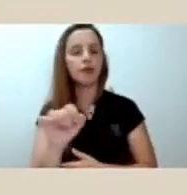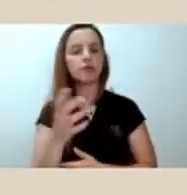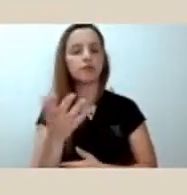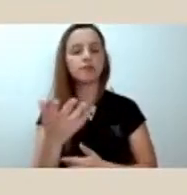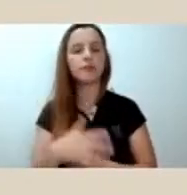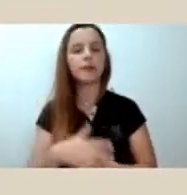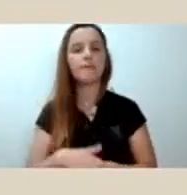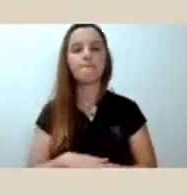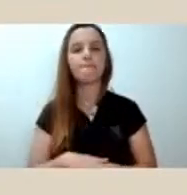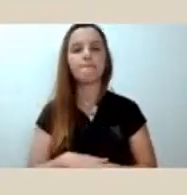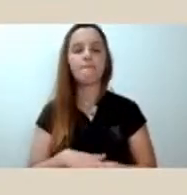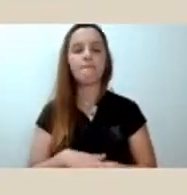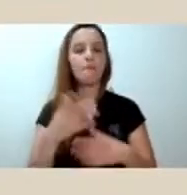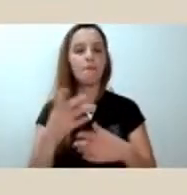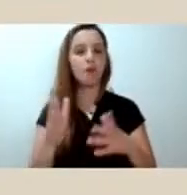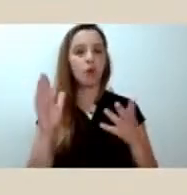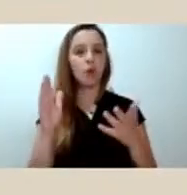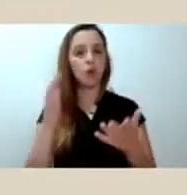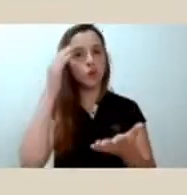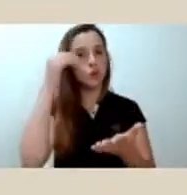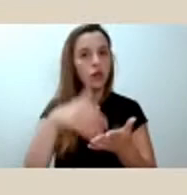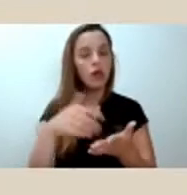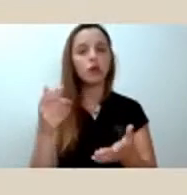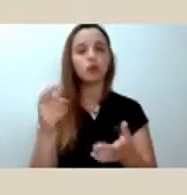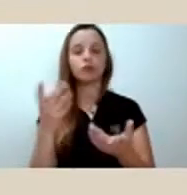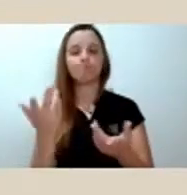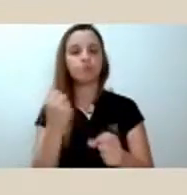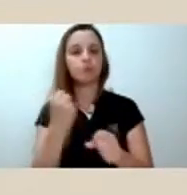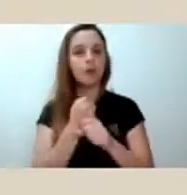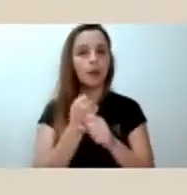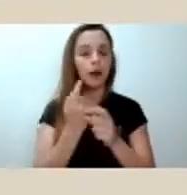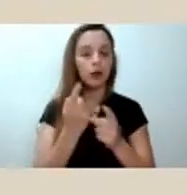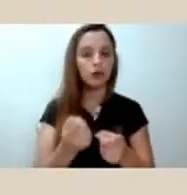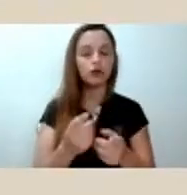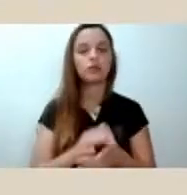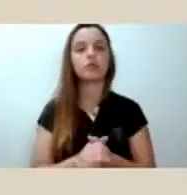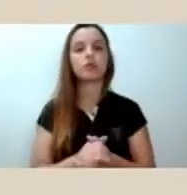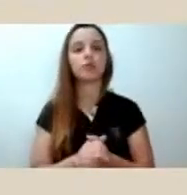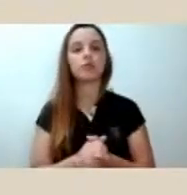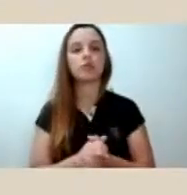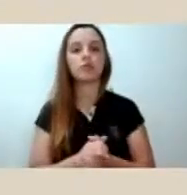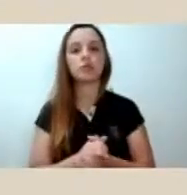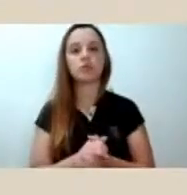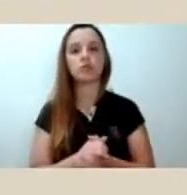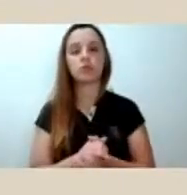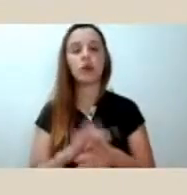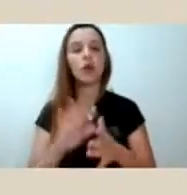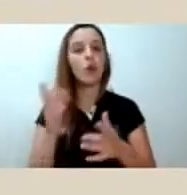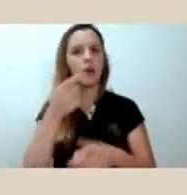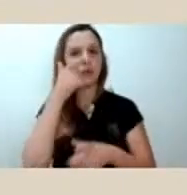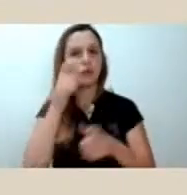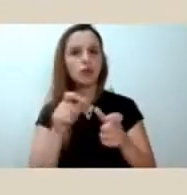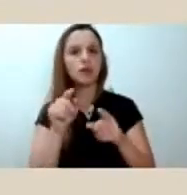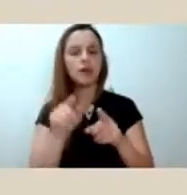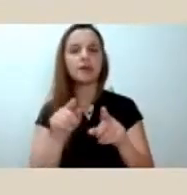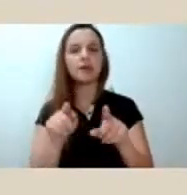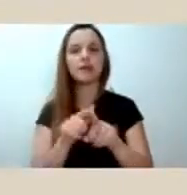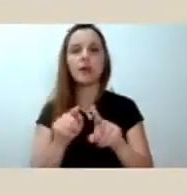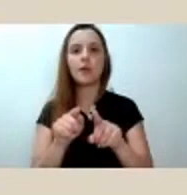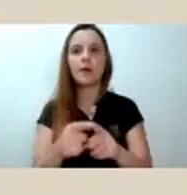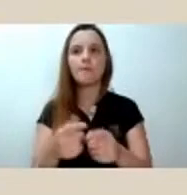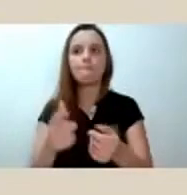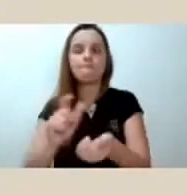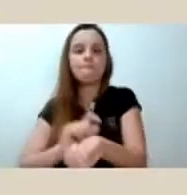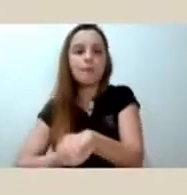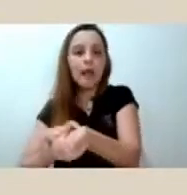desses resultados e desses trabalhos, quando essas pessoas não são racializadas.